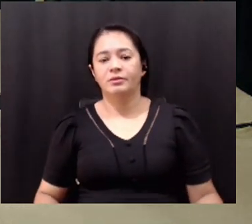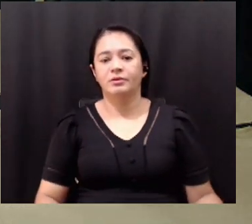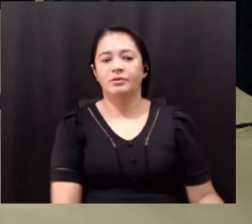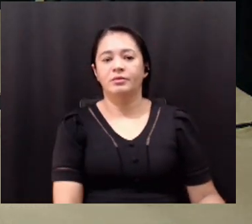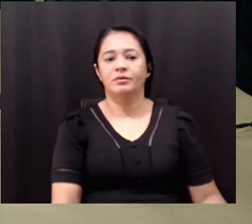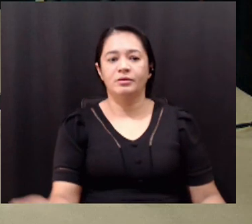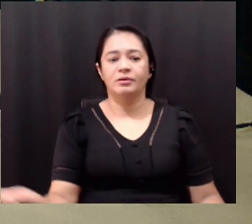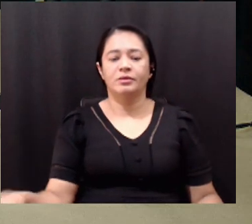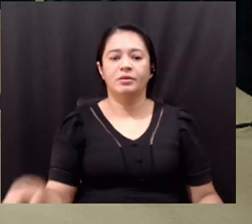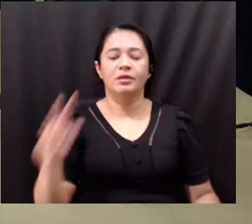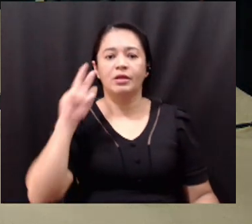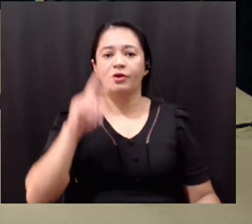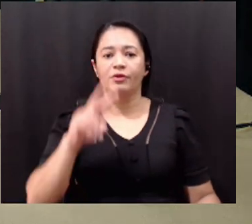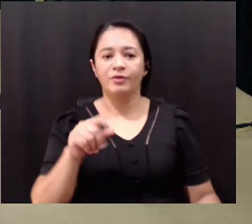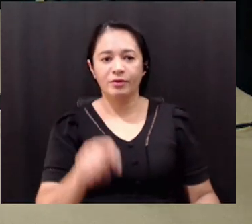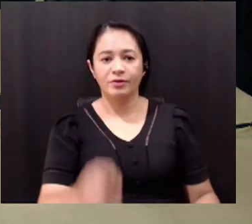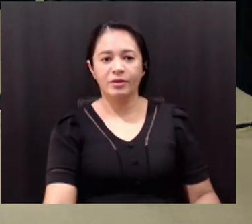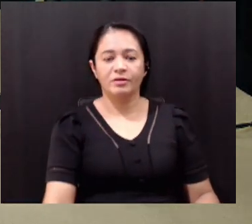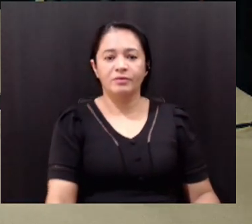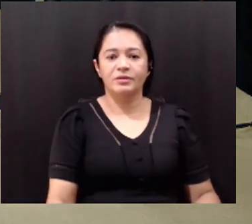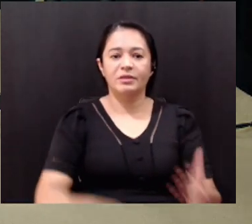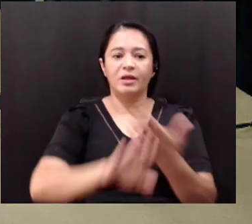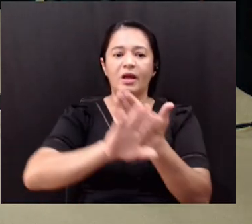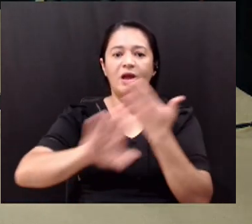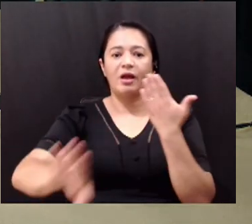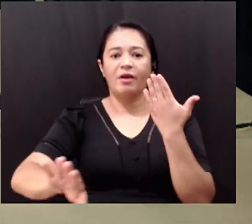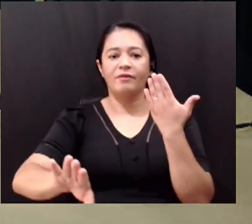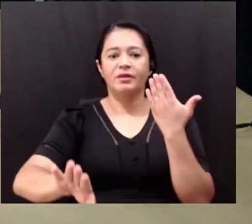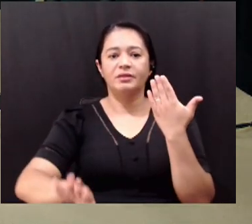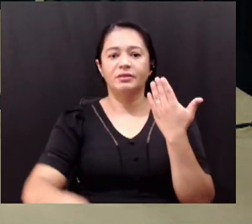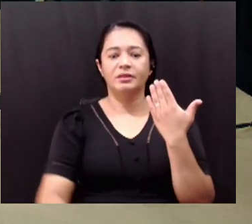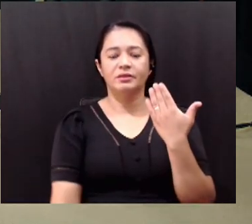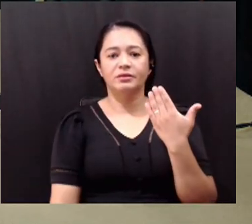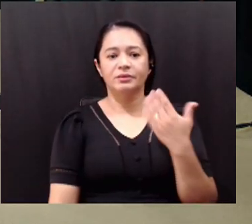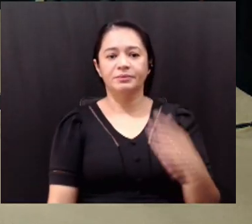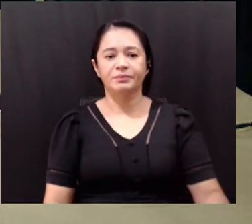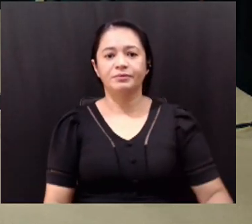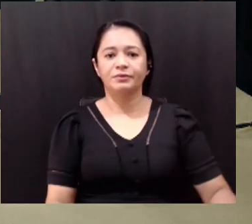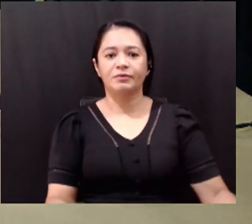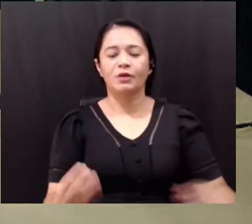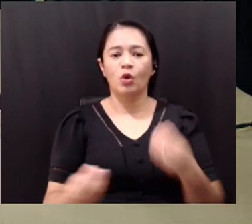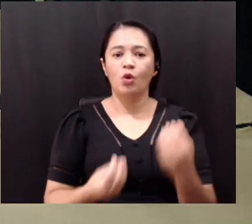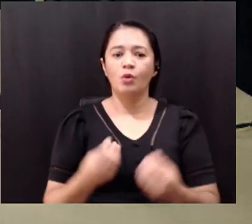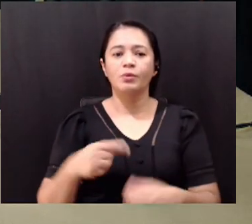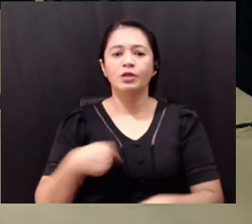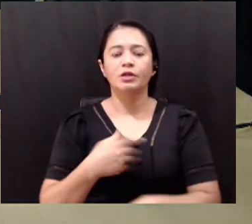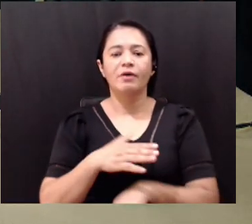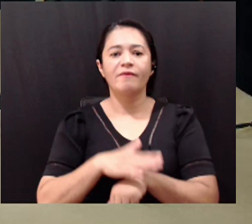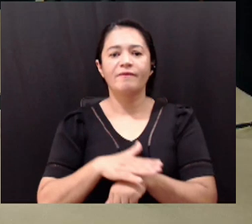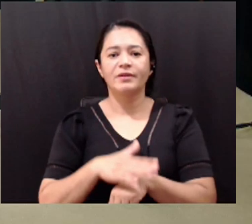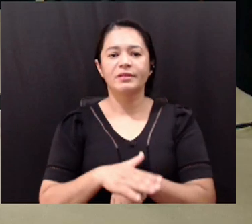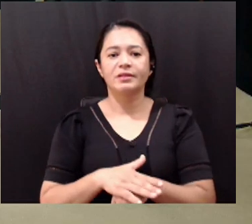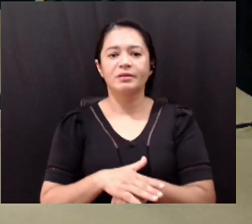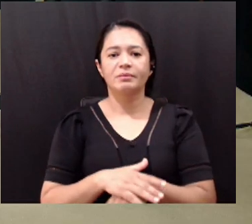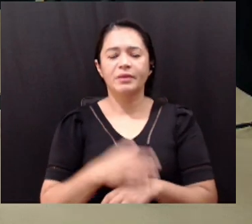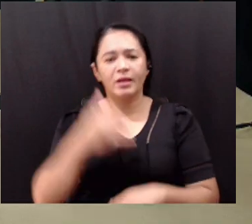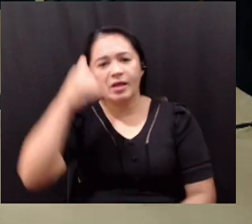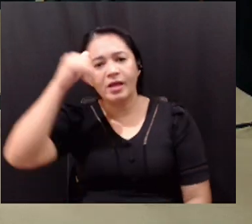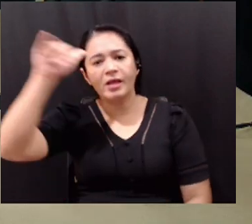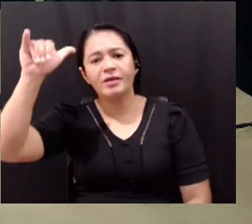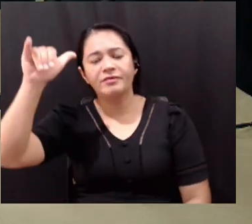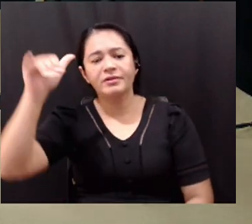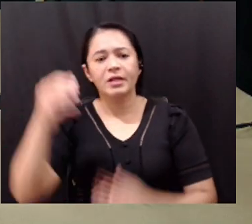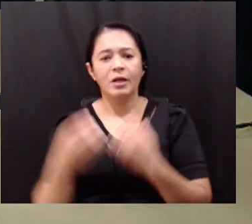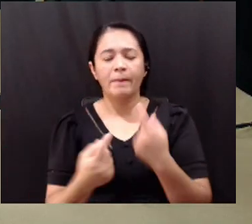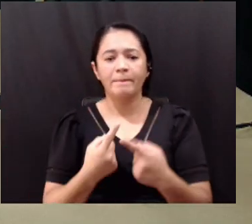né, por conta aí de burnout. Esse afastamento, como que a gente faz para prevenir isso, né? Porque, poxa vida, a